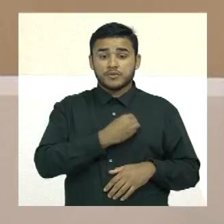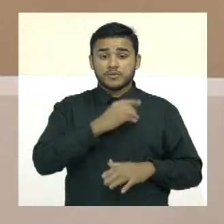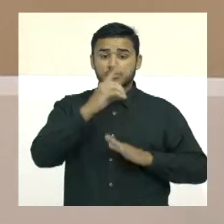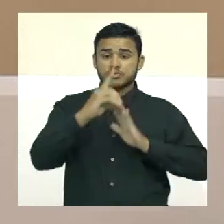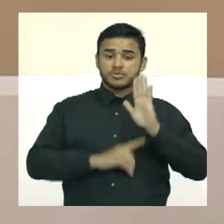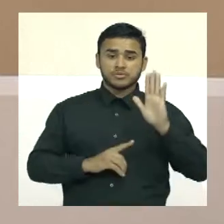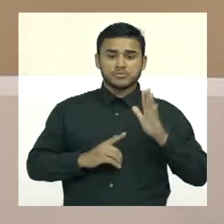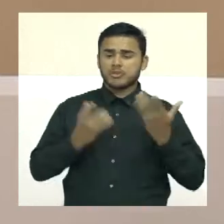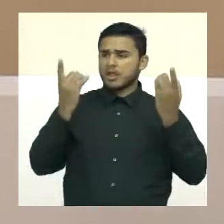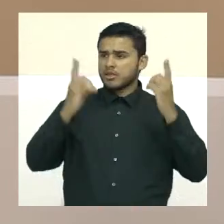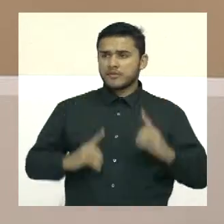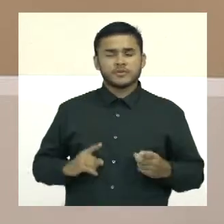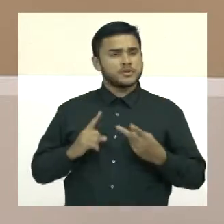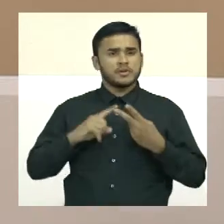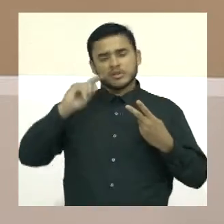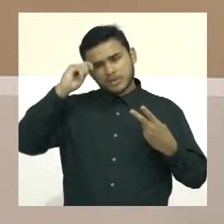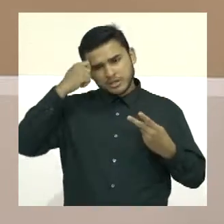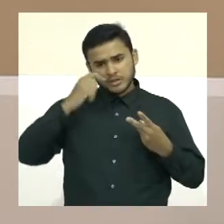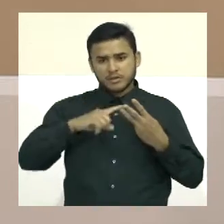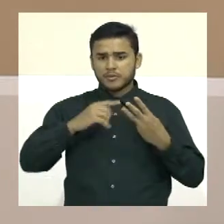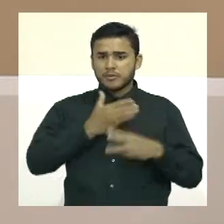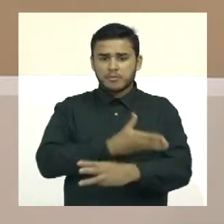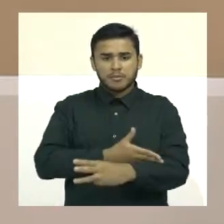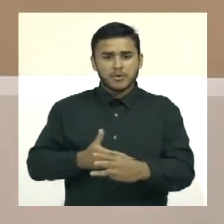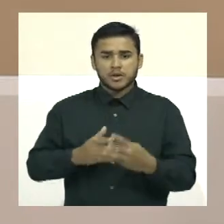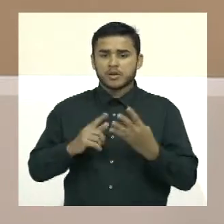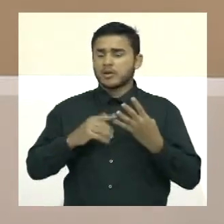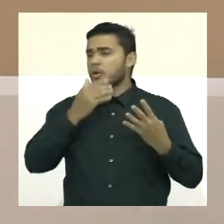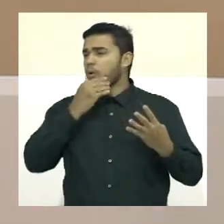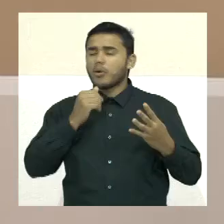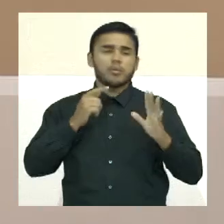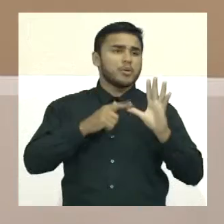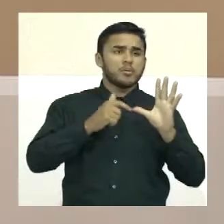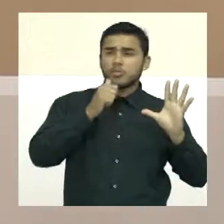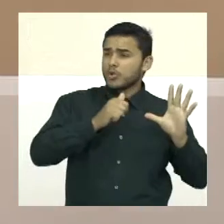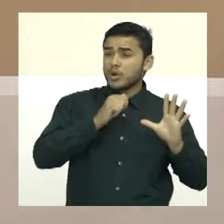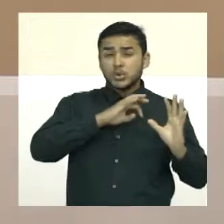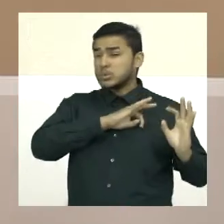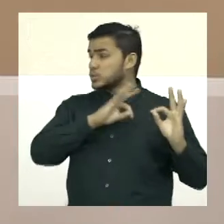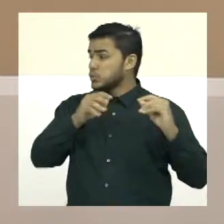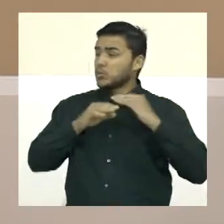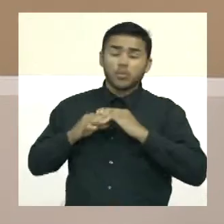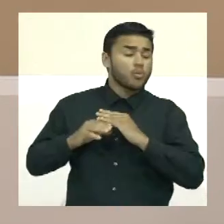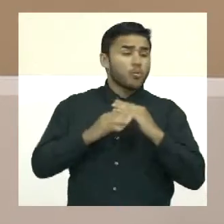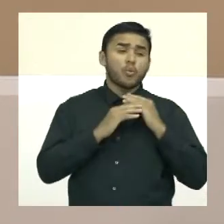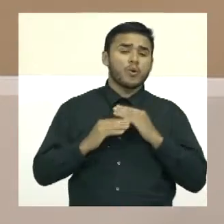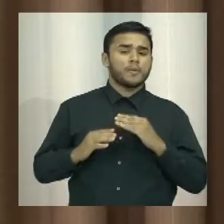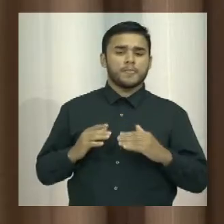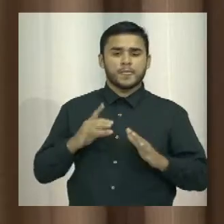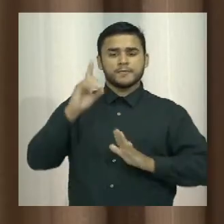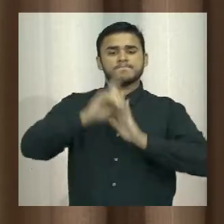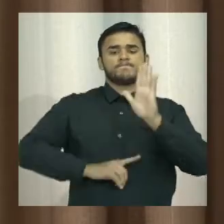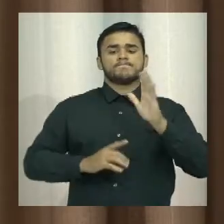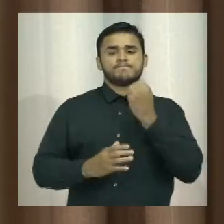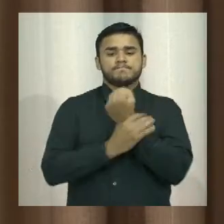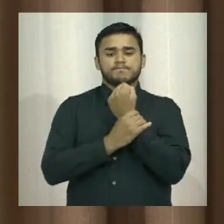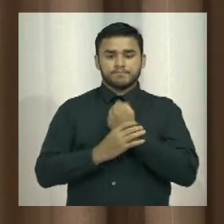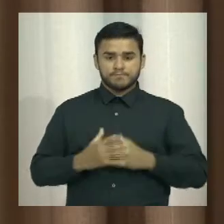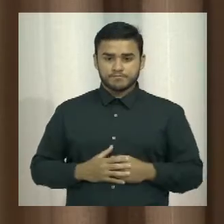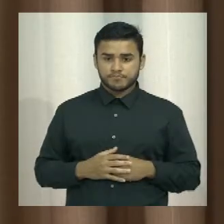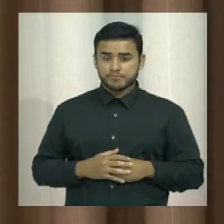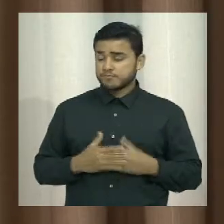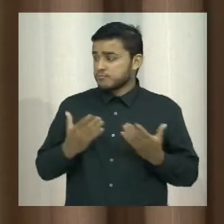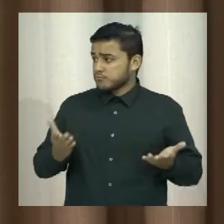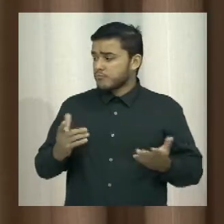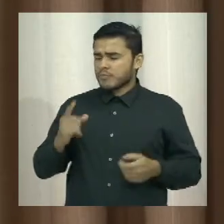vida do deficiente, do negro, do branco, do homem, da mulher, todo esse princípio da vida, ele seria protegido. Até porque a vida ela não se